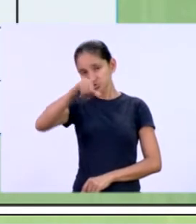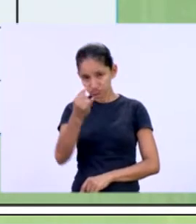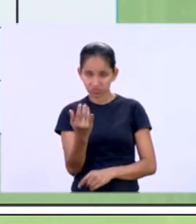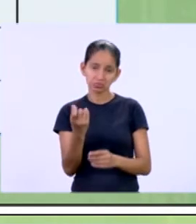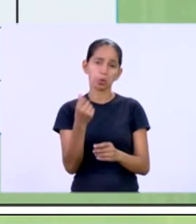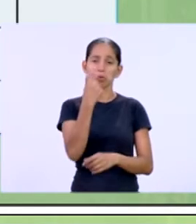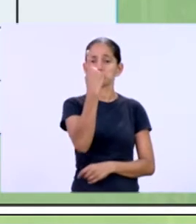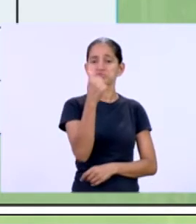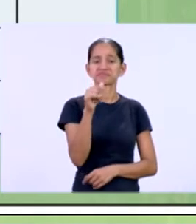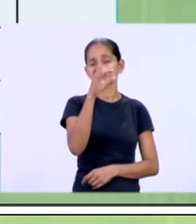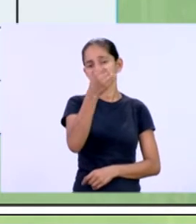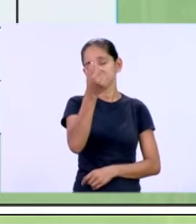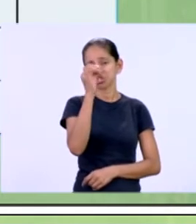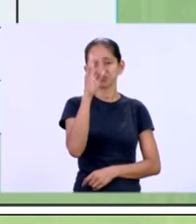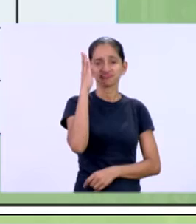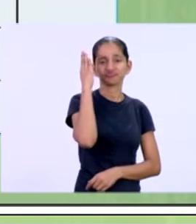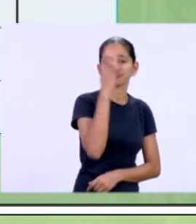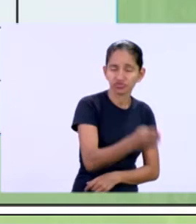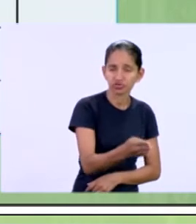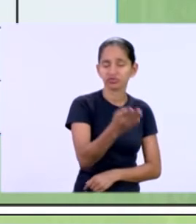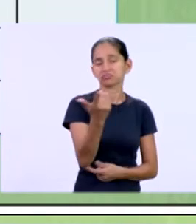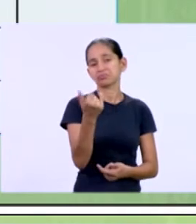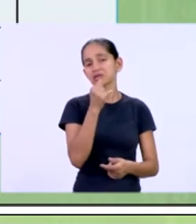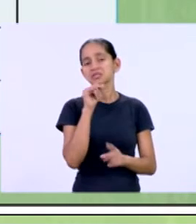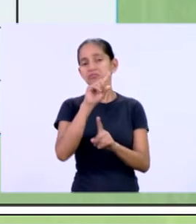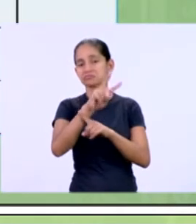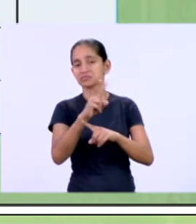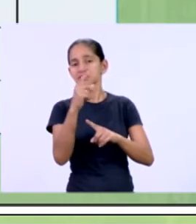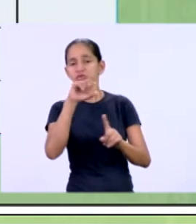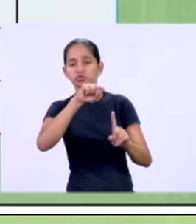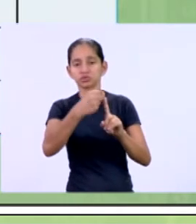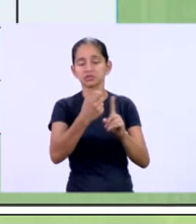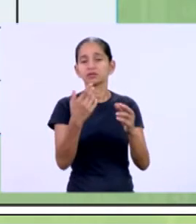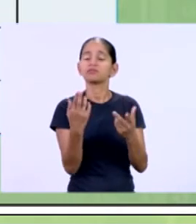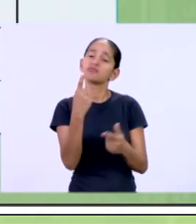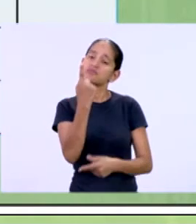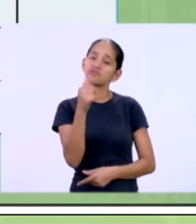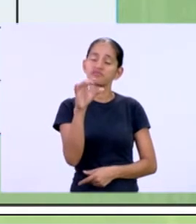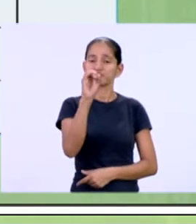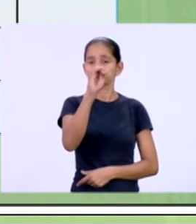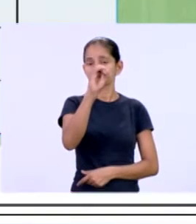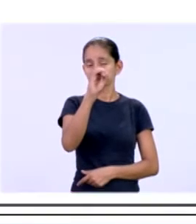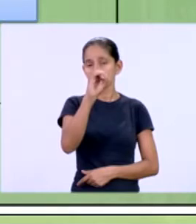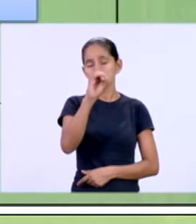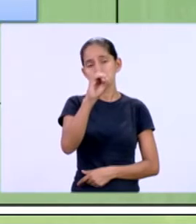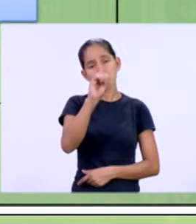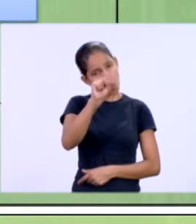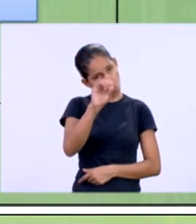1,20 direto. Contribuição social pode ser vezes 9 vezes 12 ou 1,08 direto.